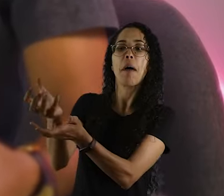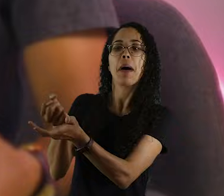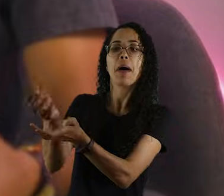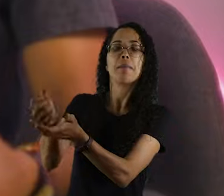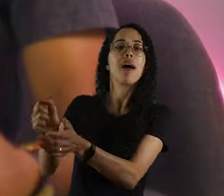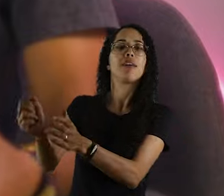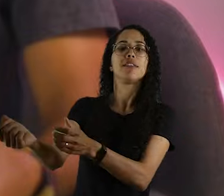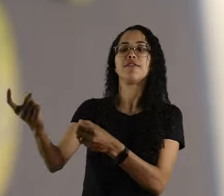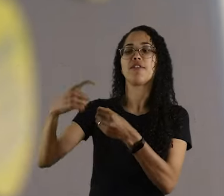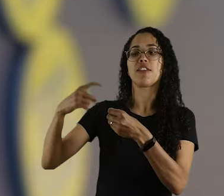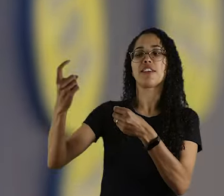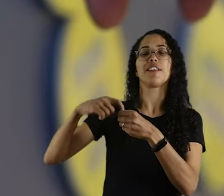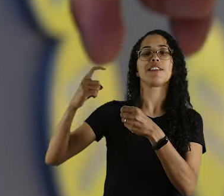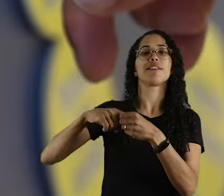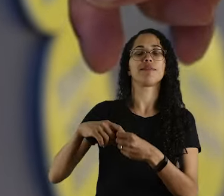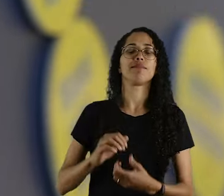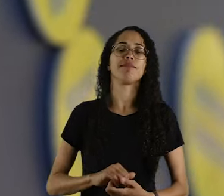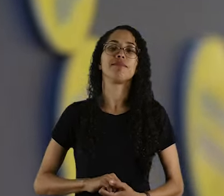porcentagem. Investidores.